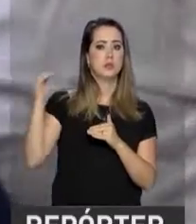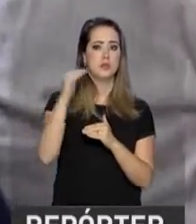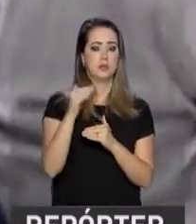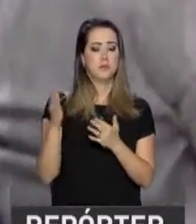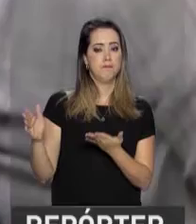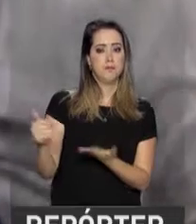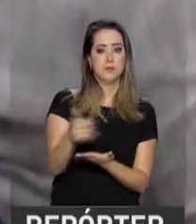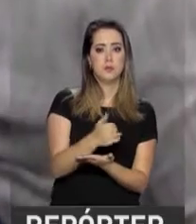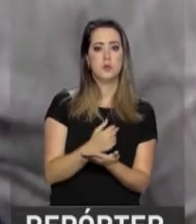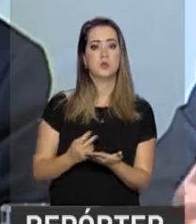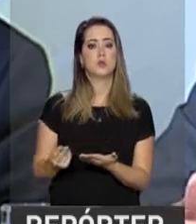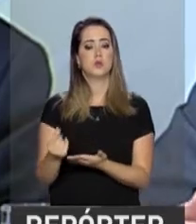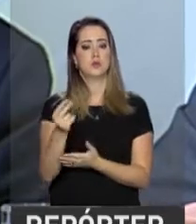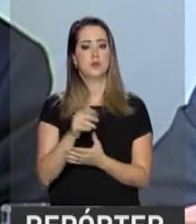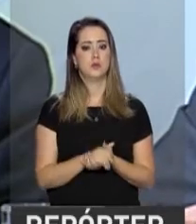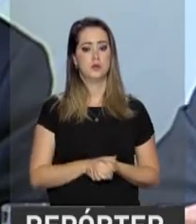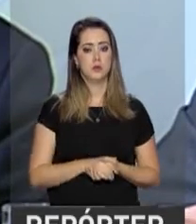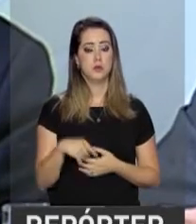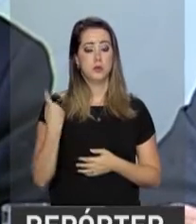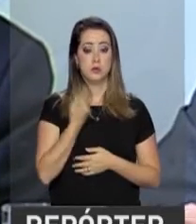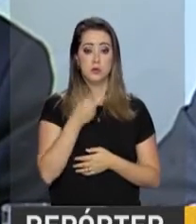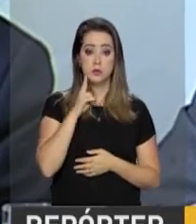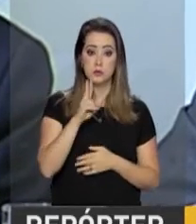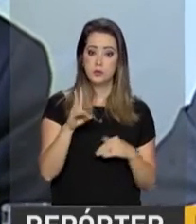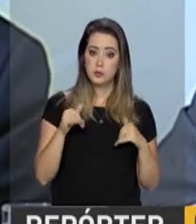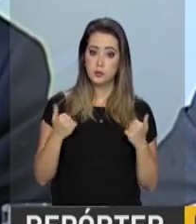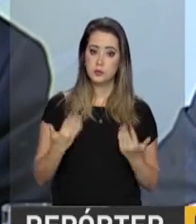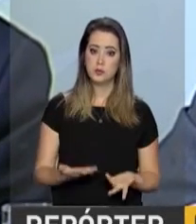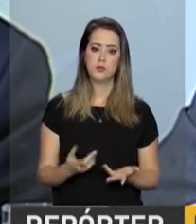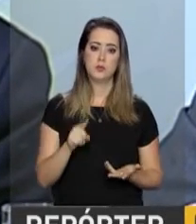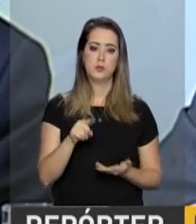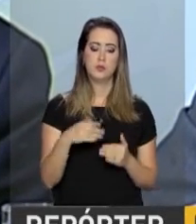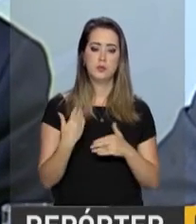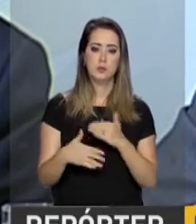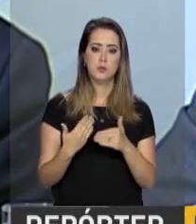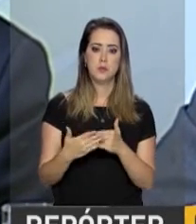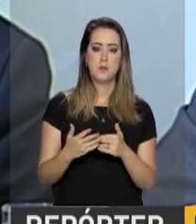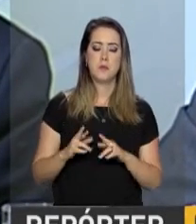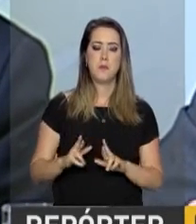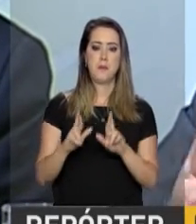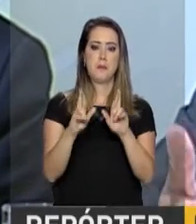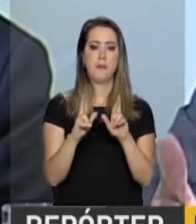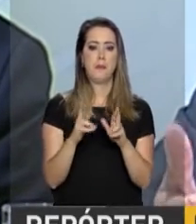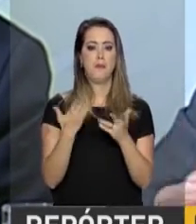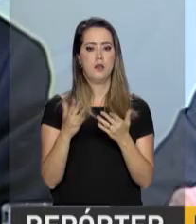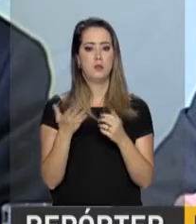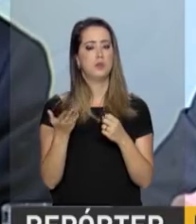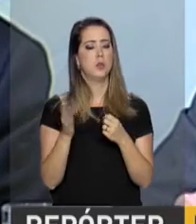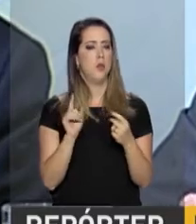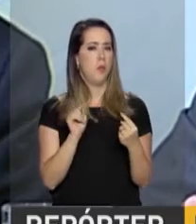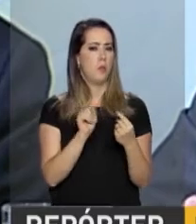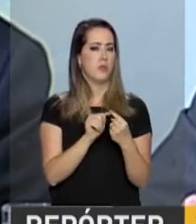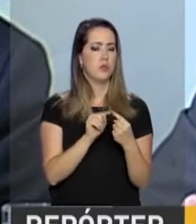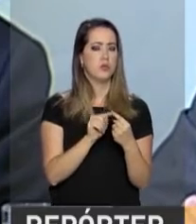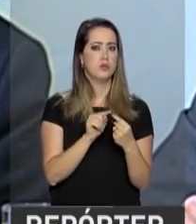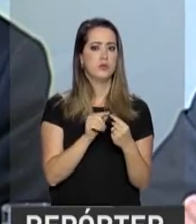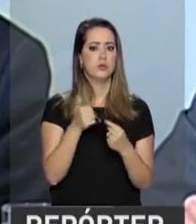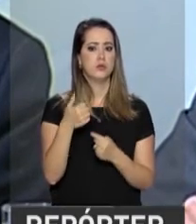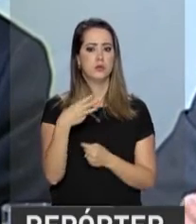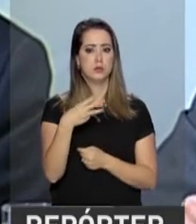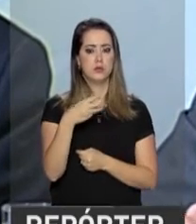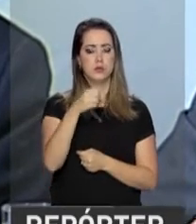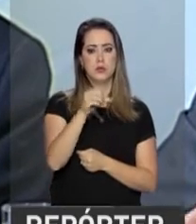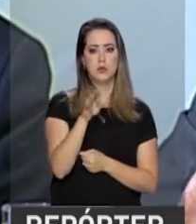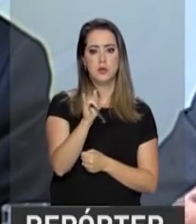nesse valor considerando isso a gente tem uma estimativa uma meta de 139